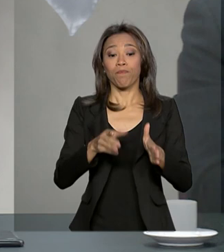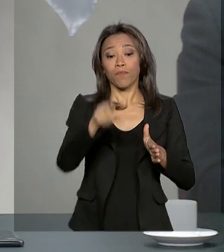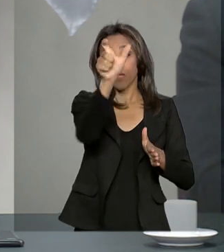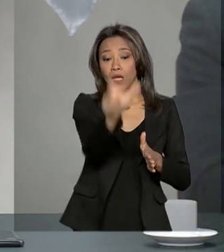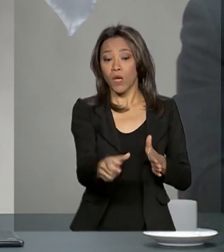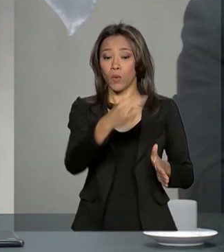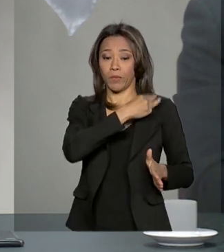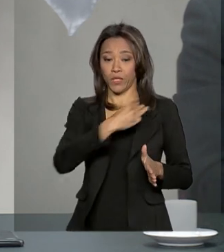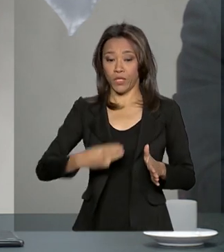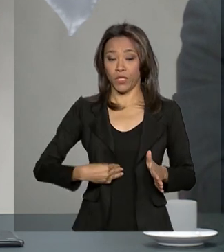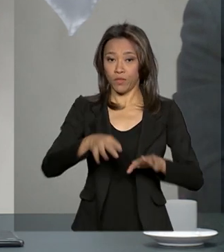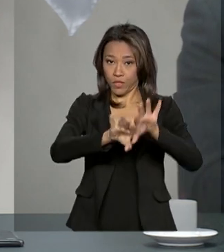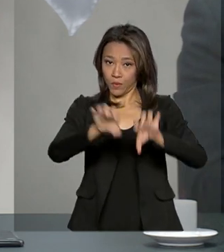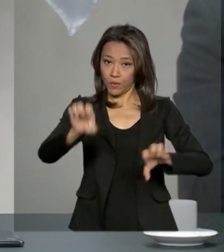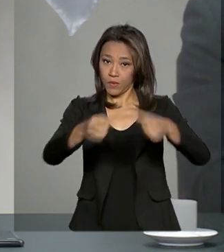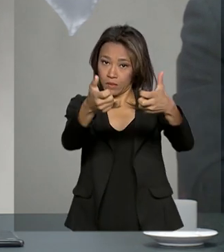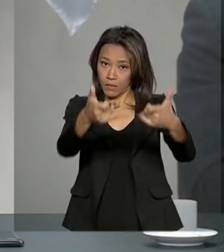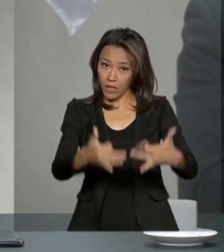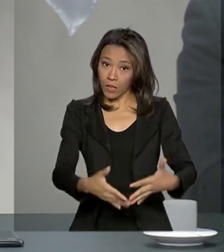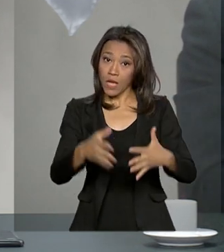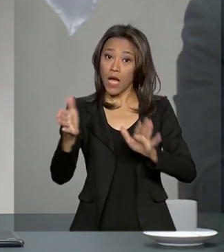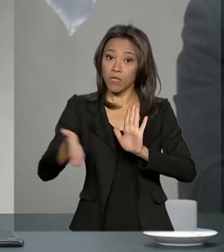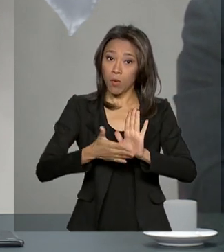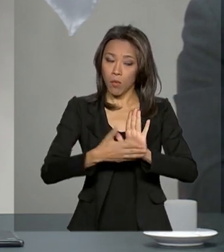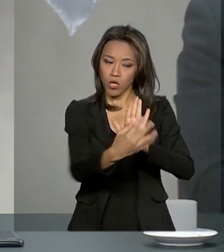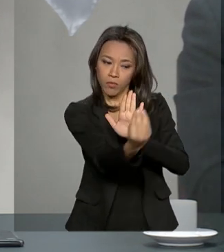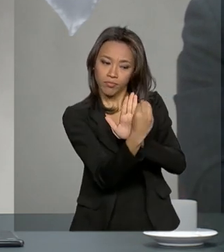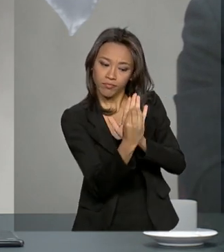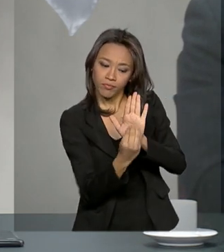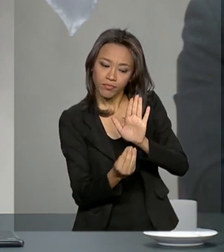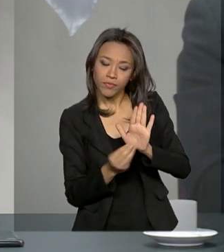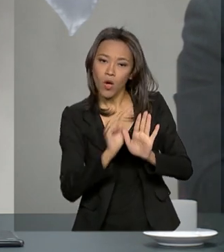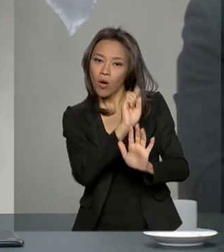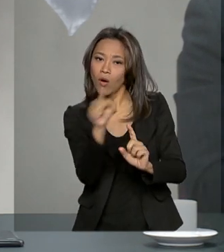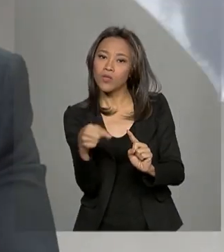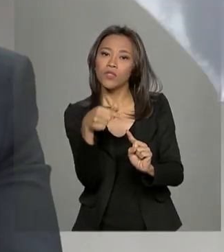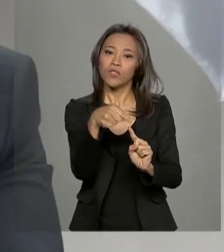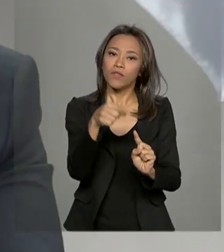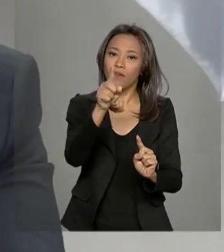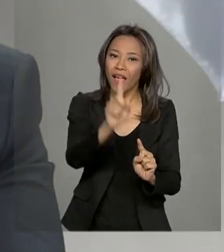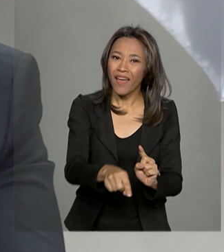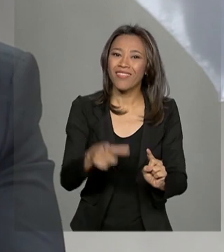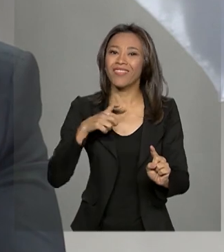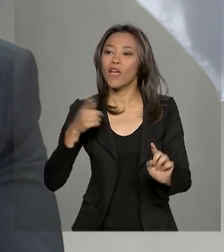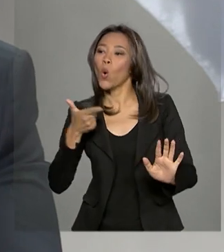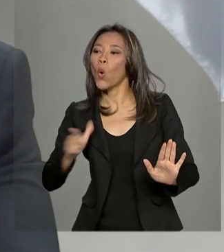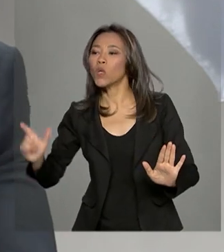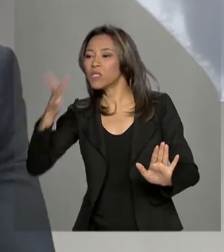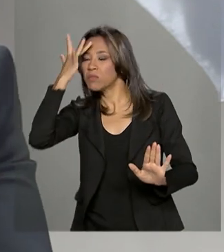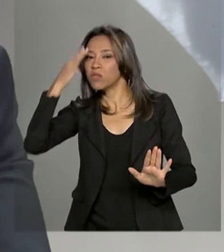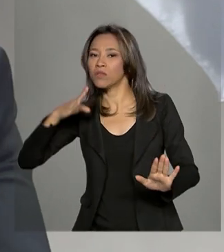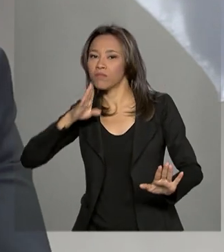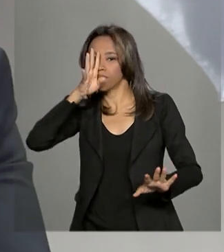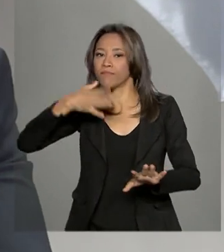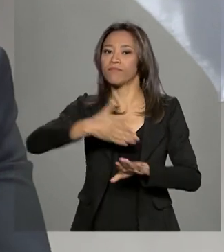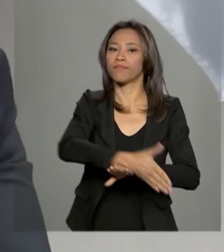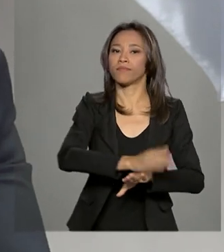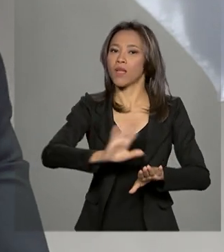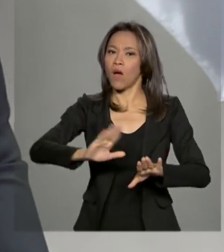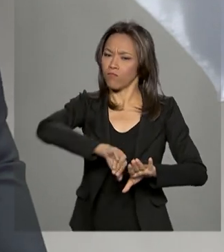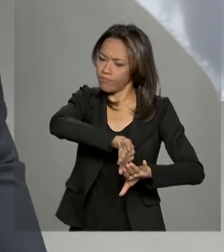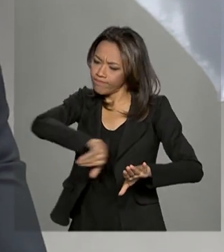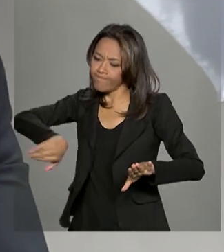Infraestrutura, as medidas foram idealizadas com a intenção de reduzir a presença de intermediários no setor e usar a